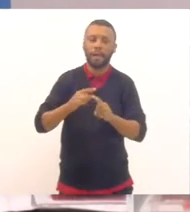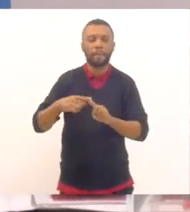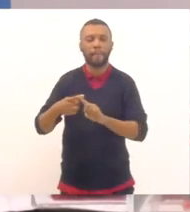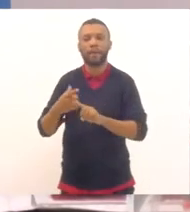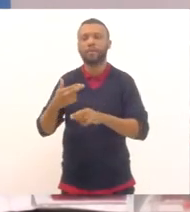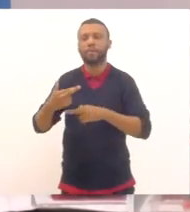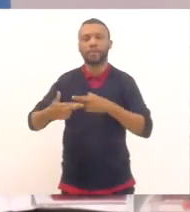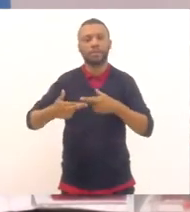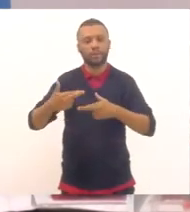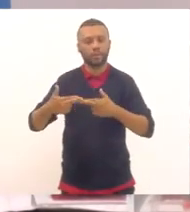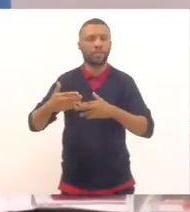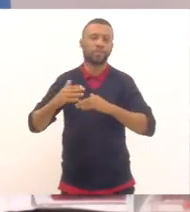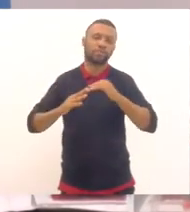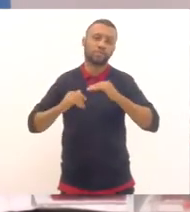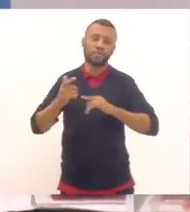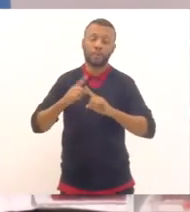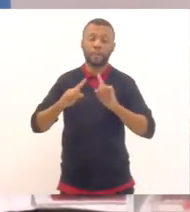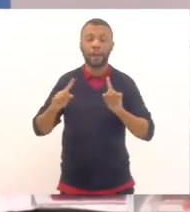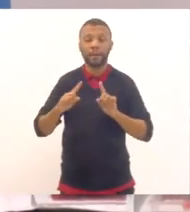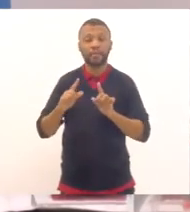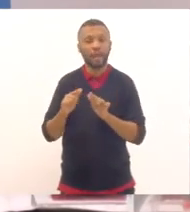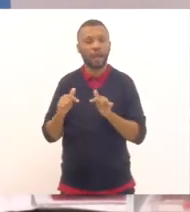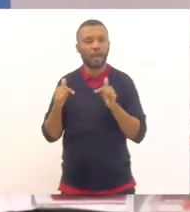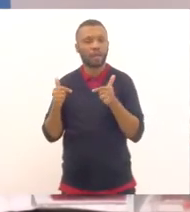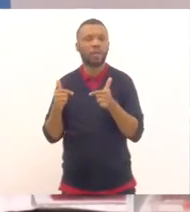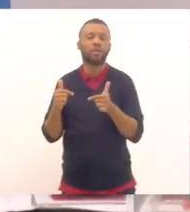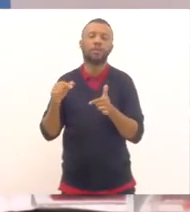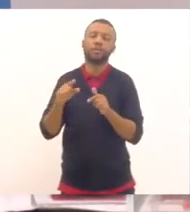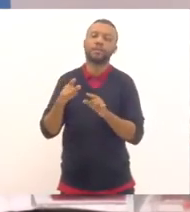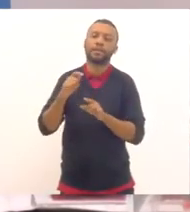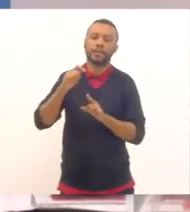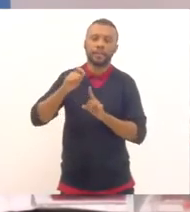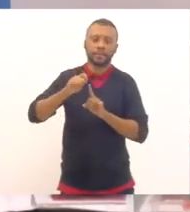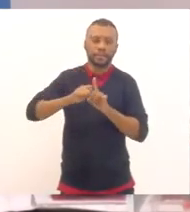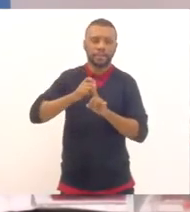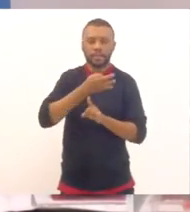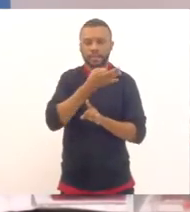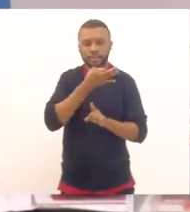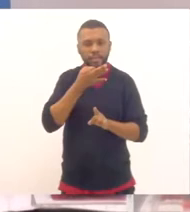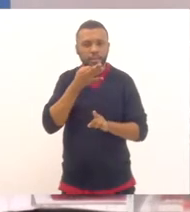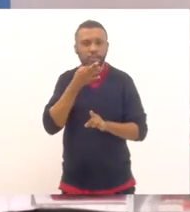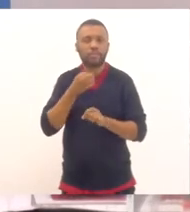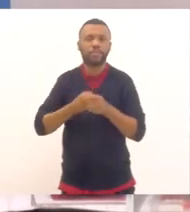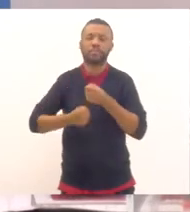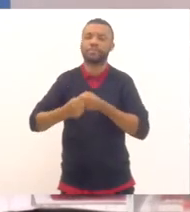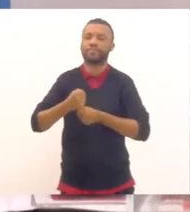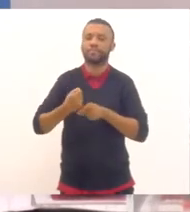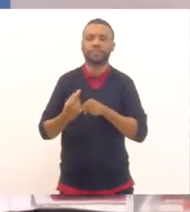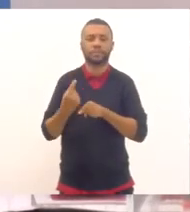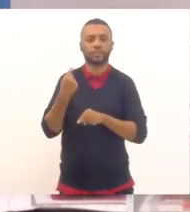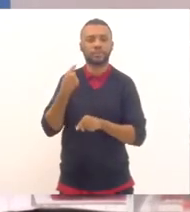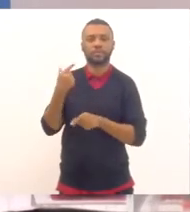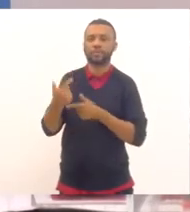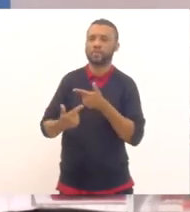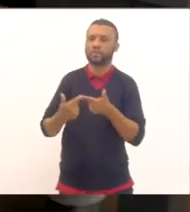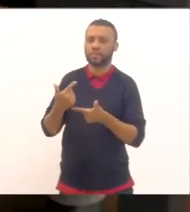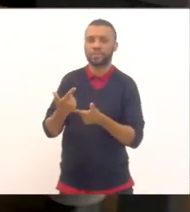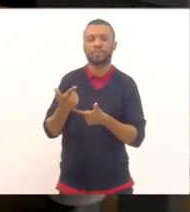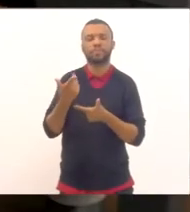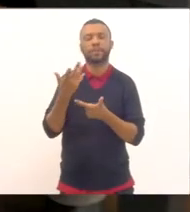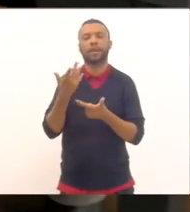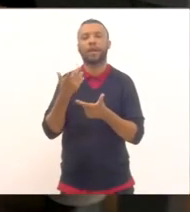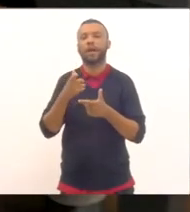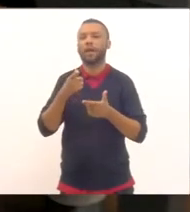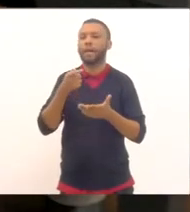mas a foto da tarefa de Setembro do ano passado do ano passado é uma força-tarefa para atuar na repressão